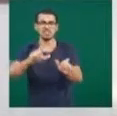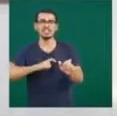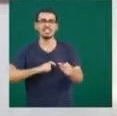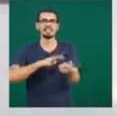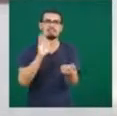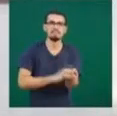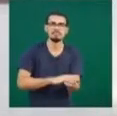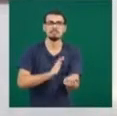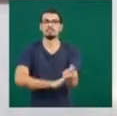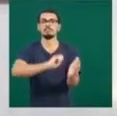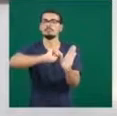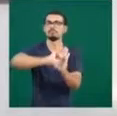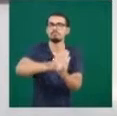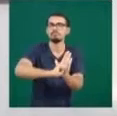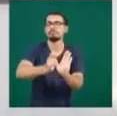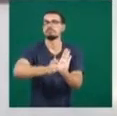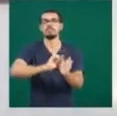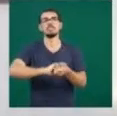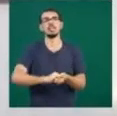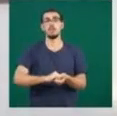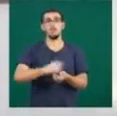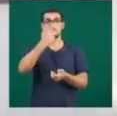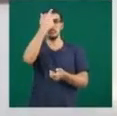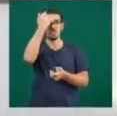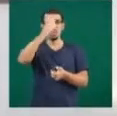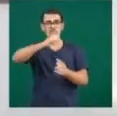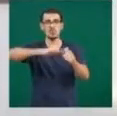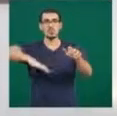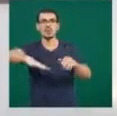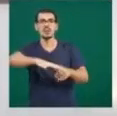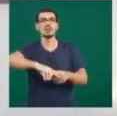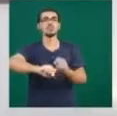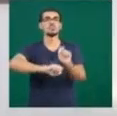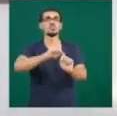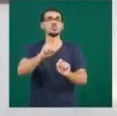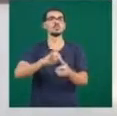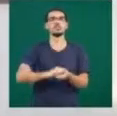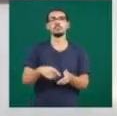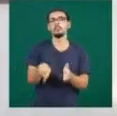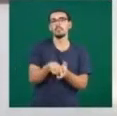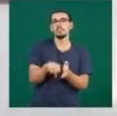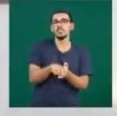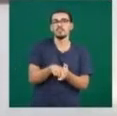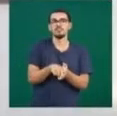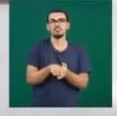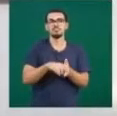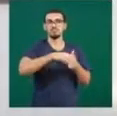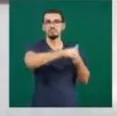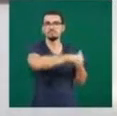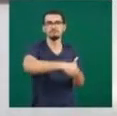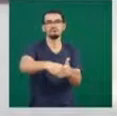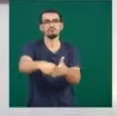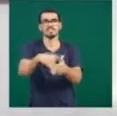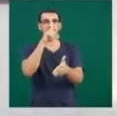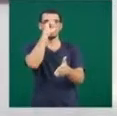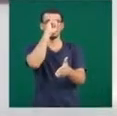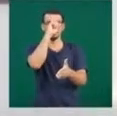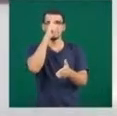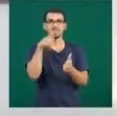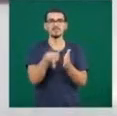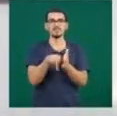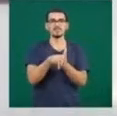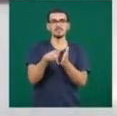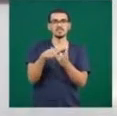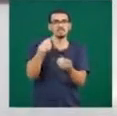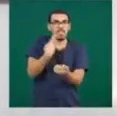Hospital de Clínicas da UFO. O público-alvo, pacientes encaminhados após internação no setor de psiquiatria ou que chegaram pelo pronto